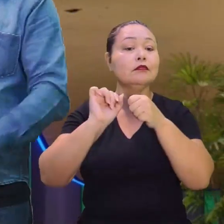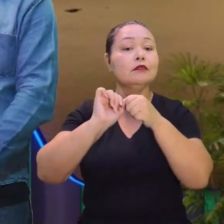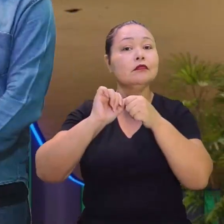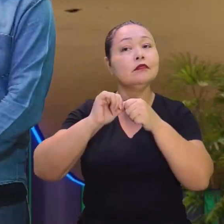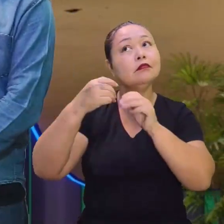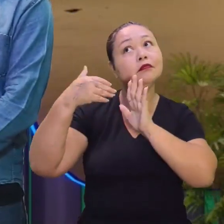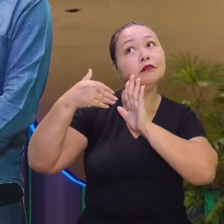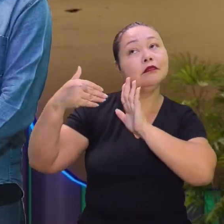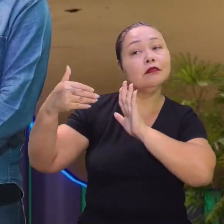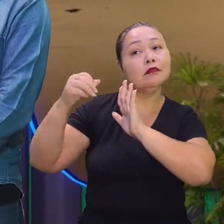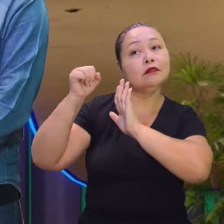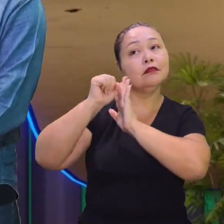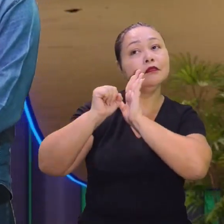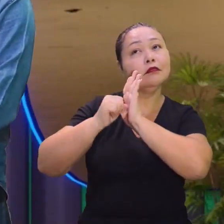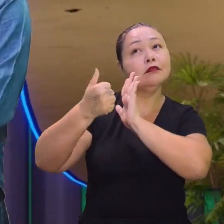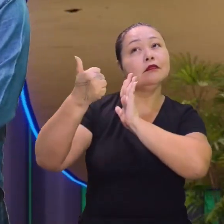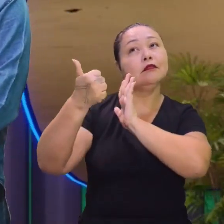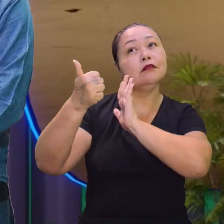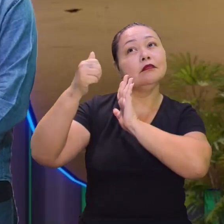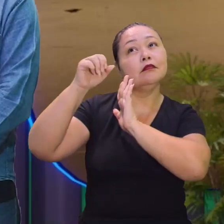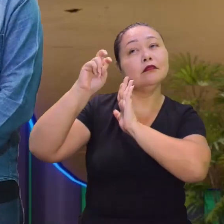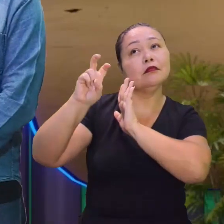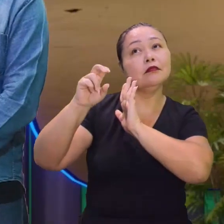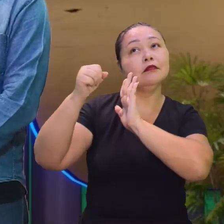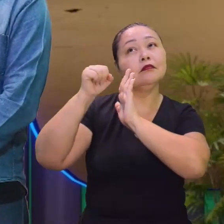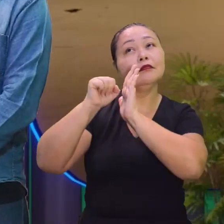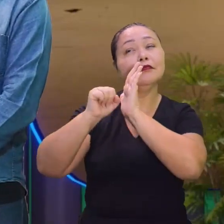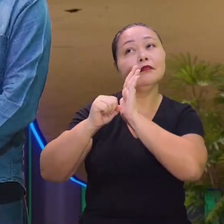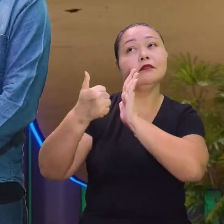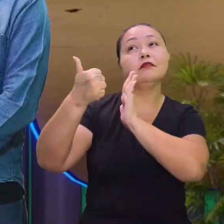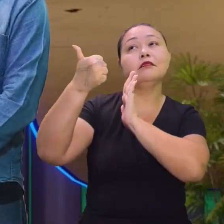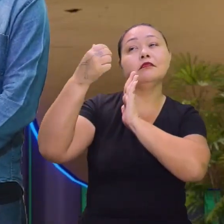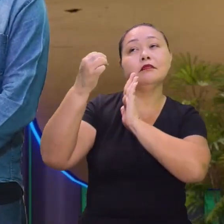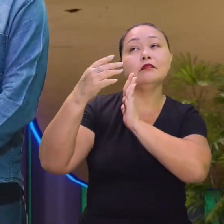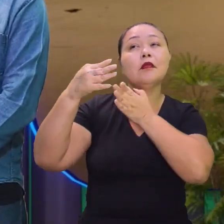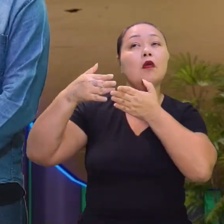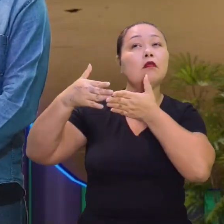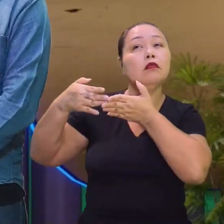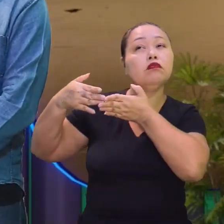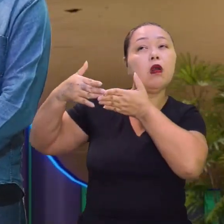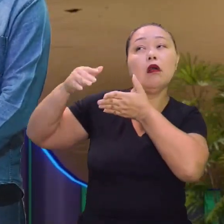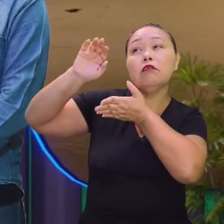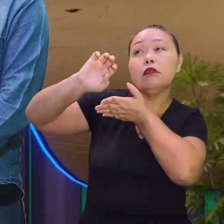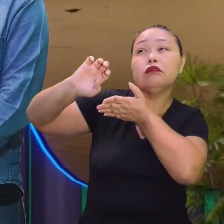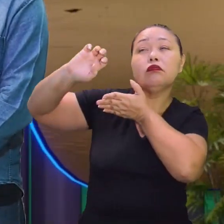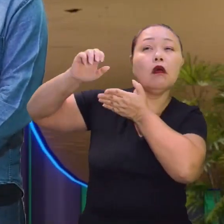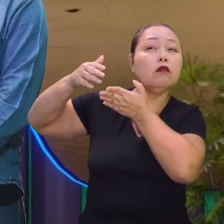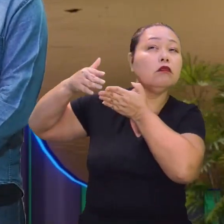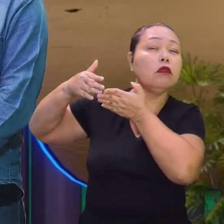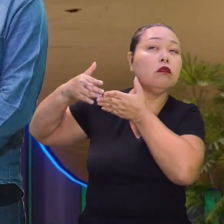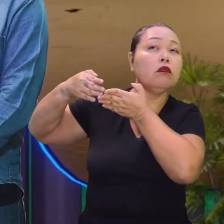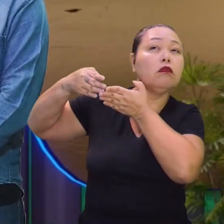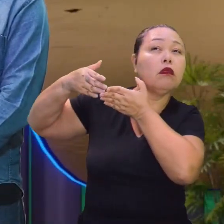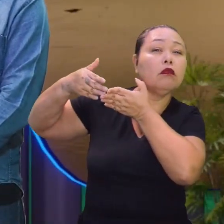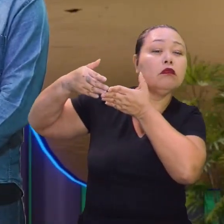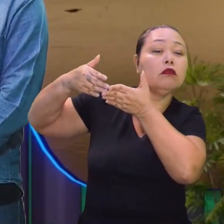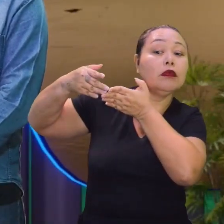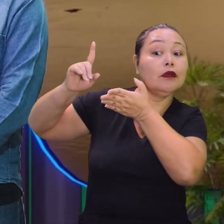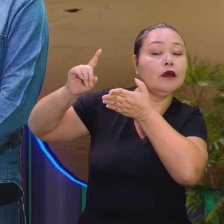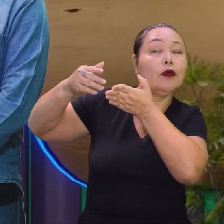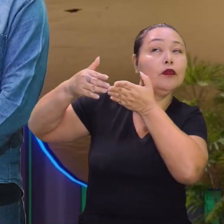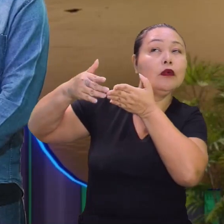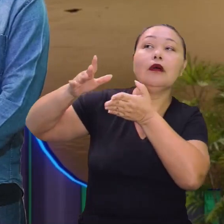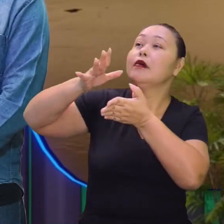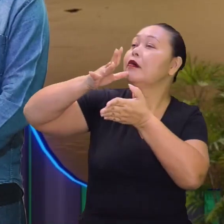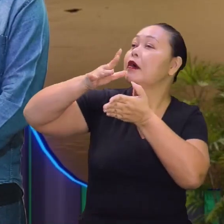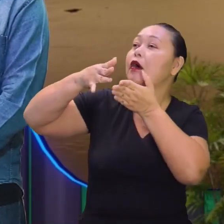lá do período do século XV, XVI, das caravelas que vinham lá da Europa naquela velocidade máxima, só que